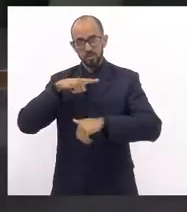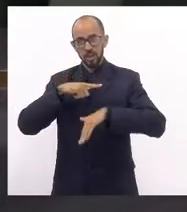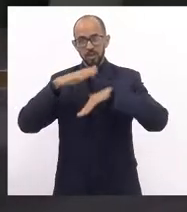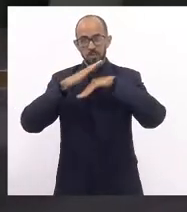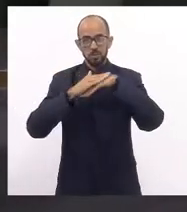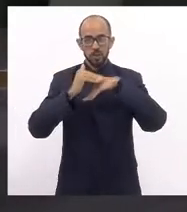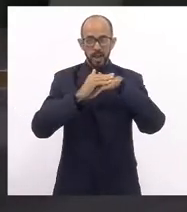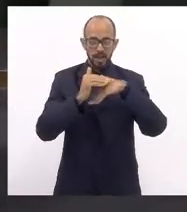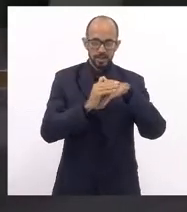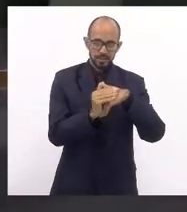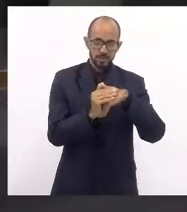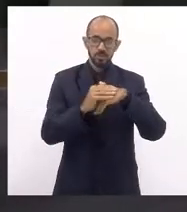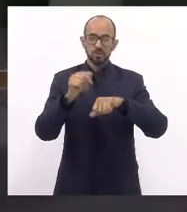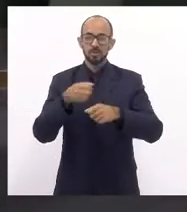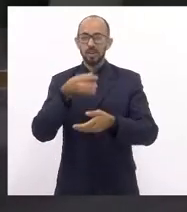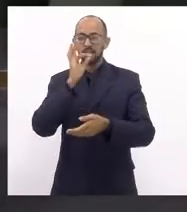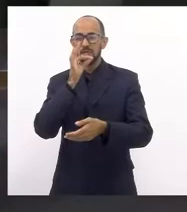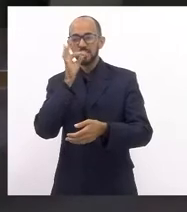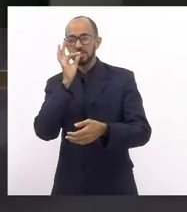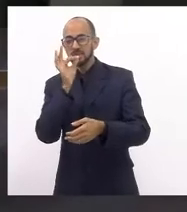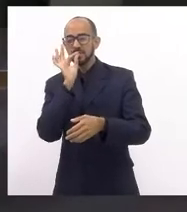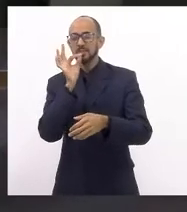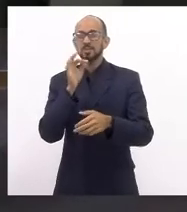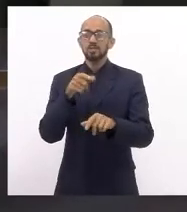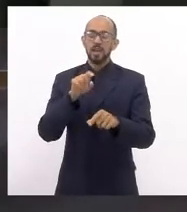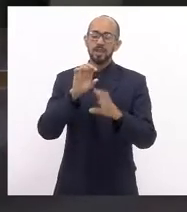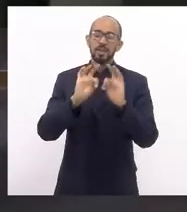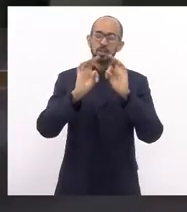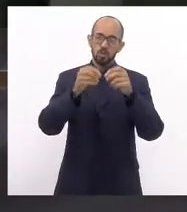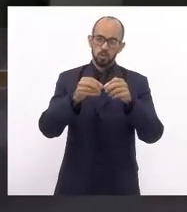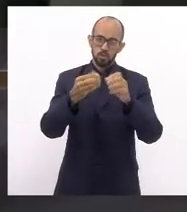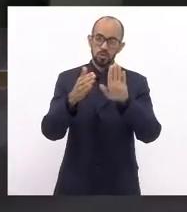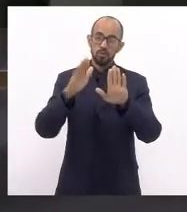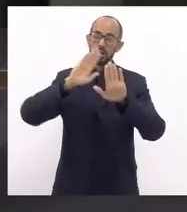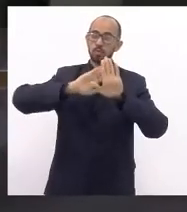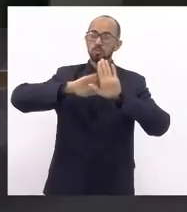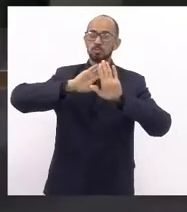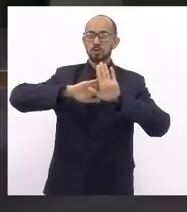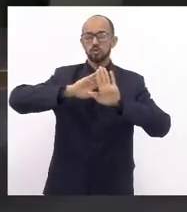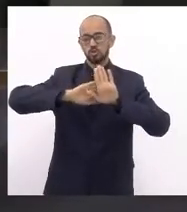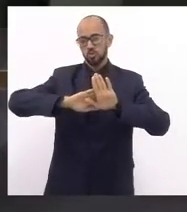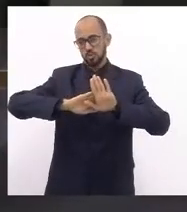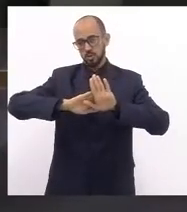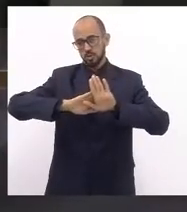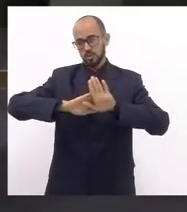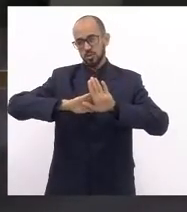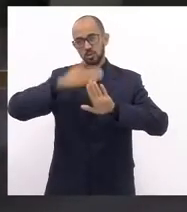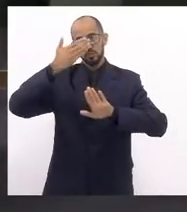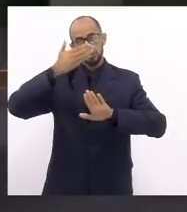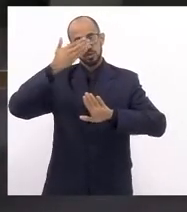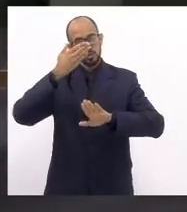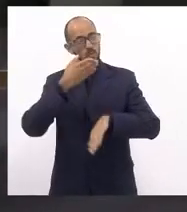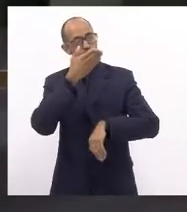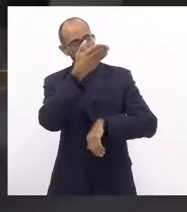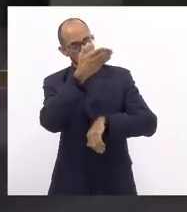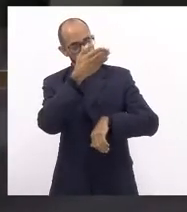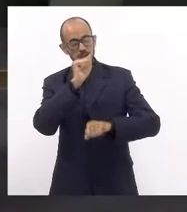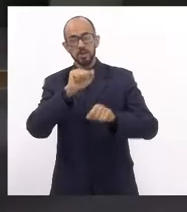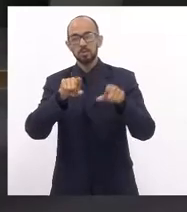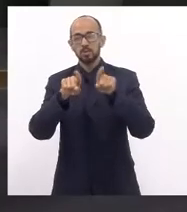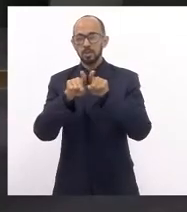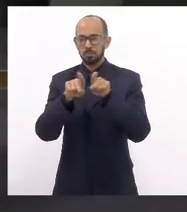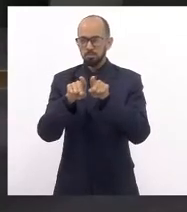da limpeza, do cafezinho, daqueles que ficam nos bastidores e são invisíveis. Eu faço questão de